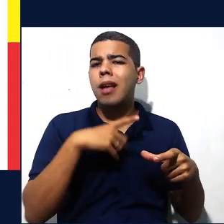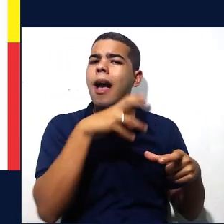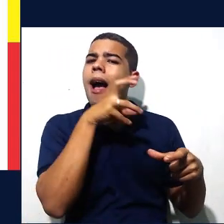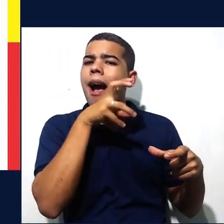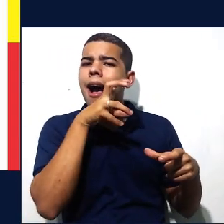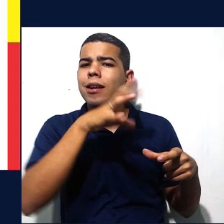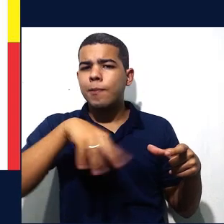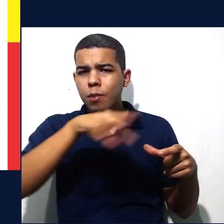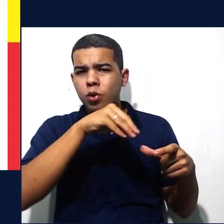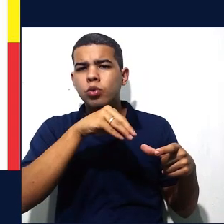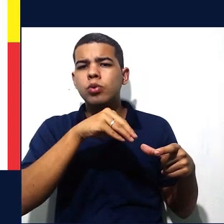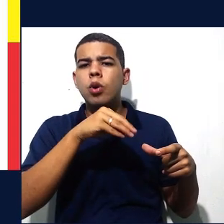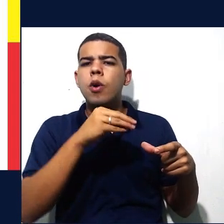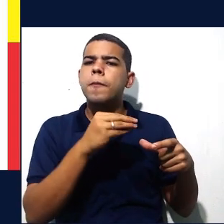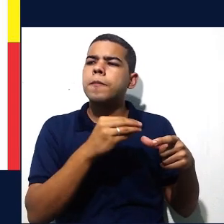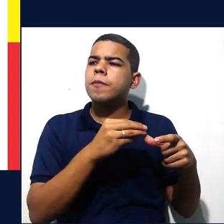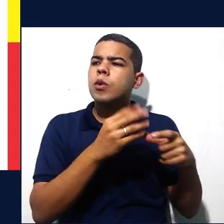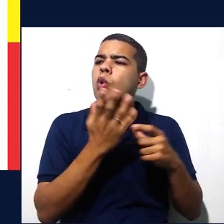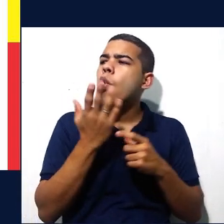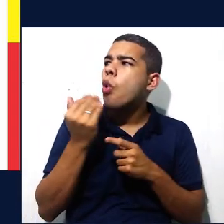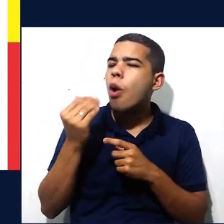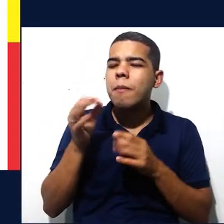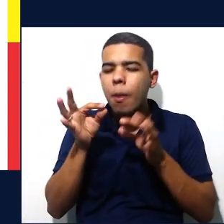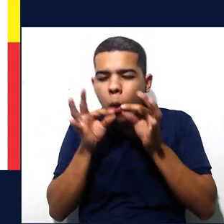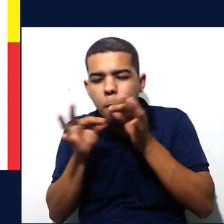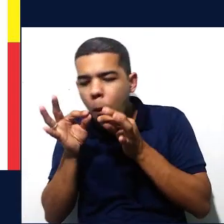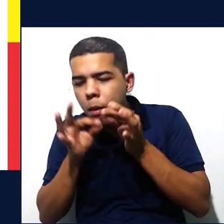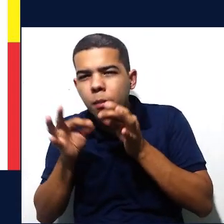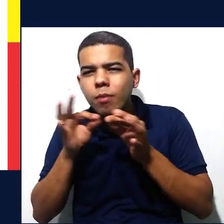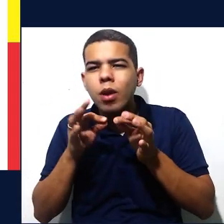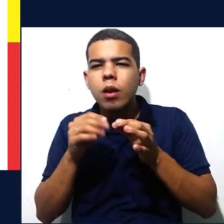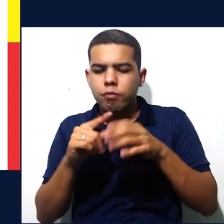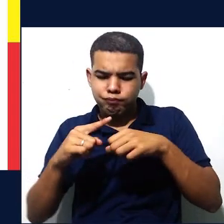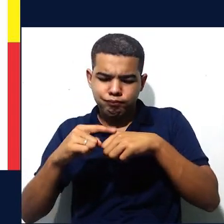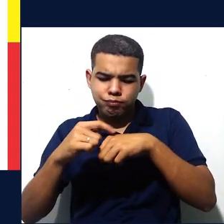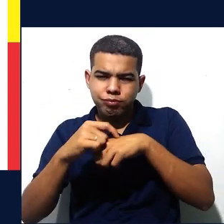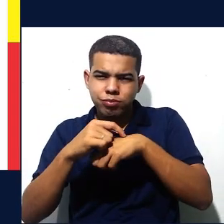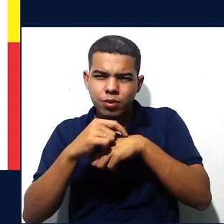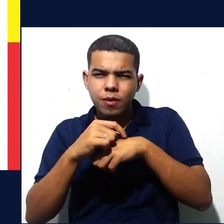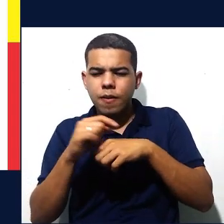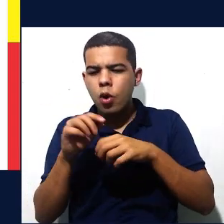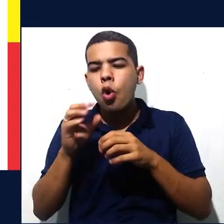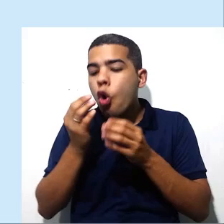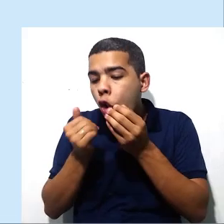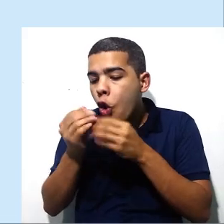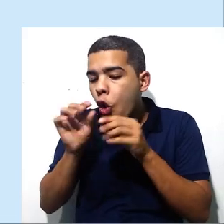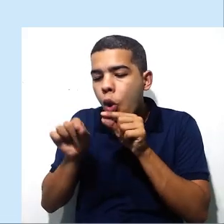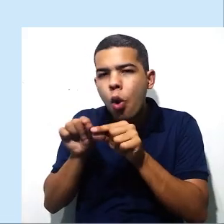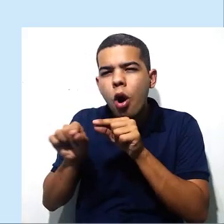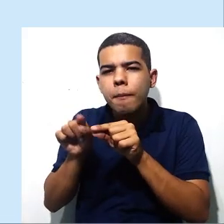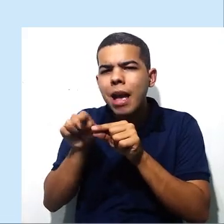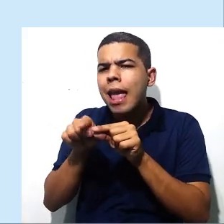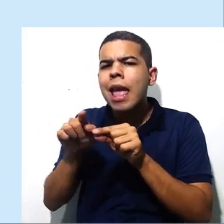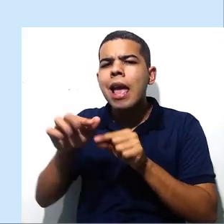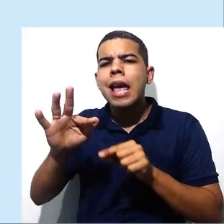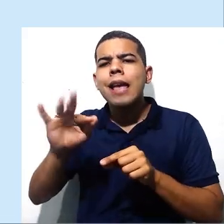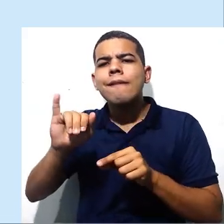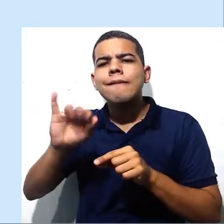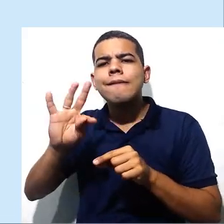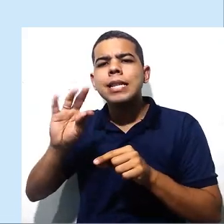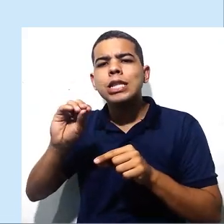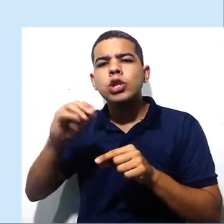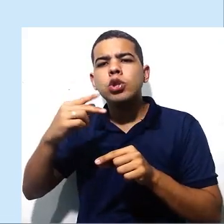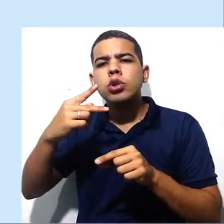animais que comem estas pequenas criaturas, no caso aí dos fitoplânctons. E daí,